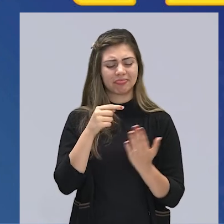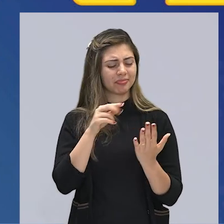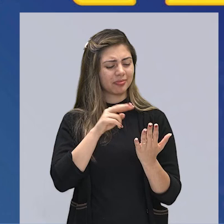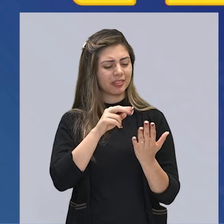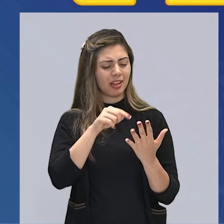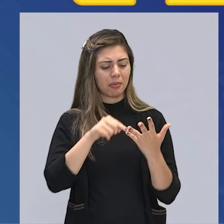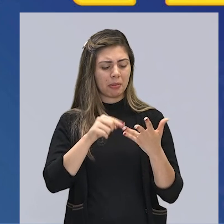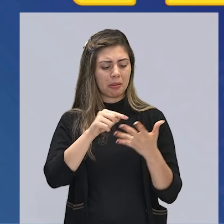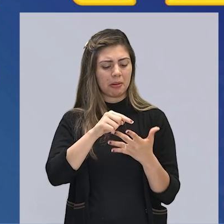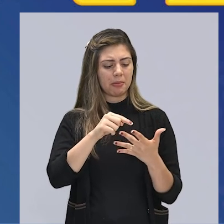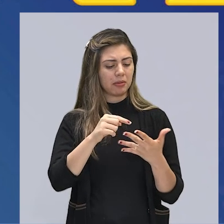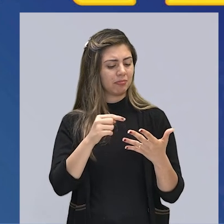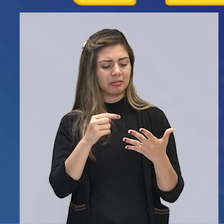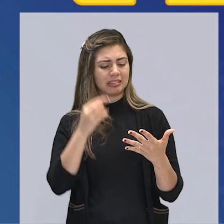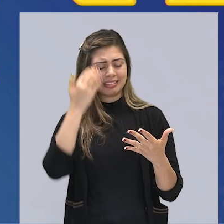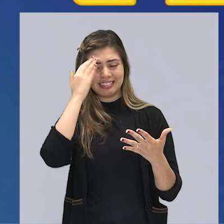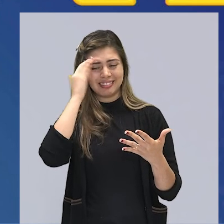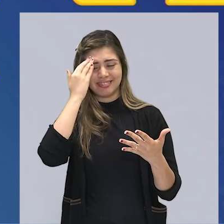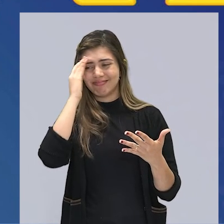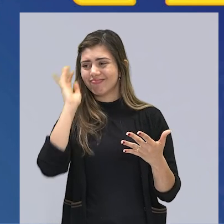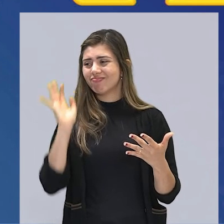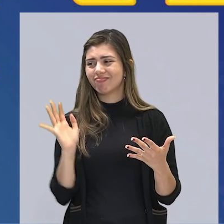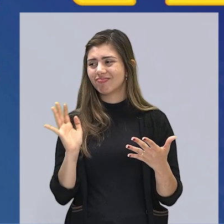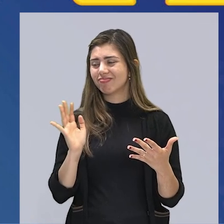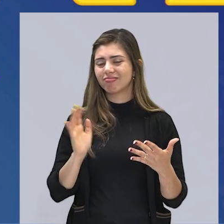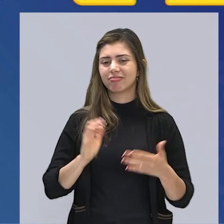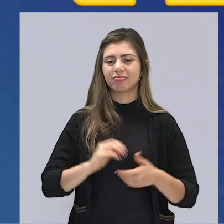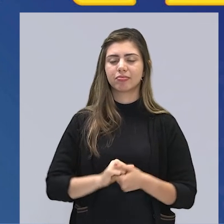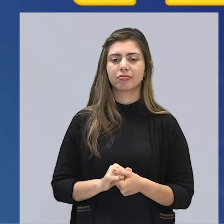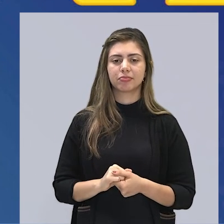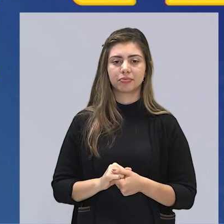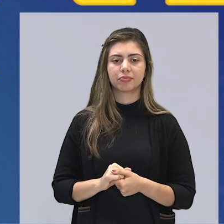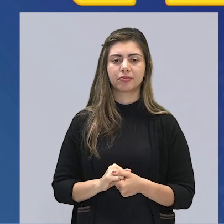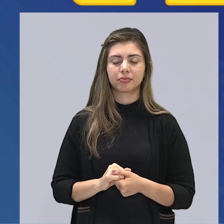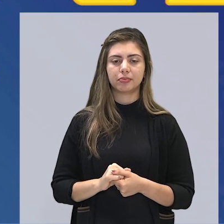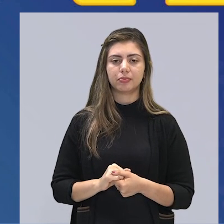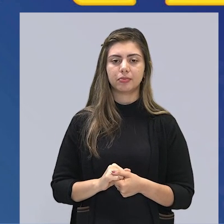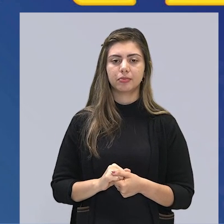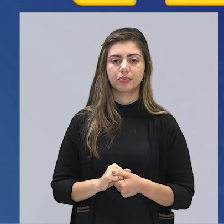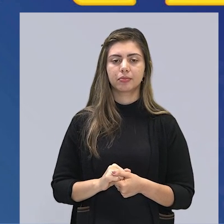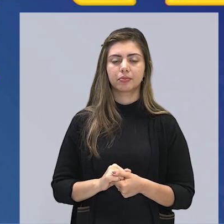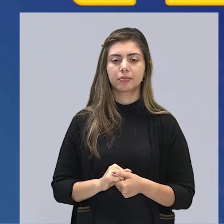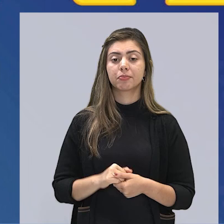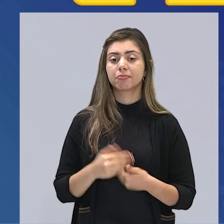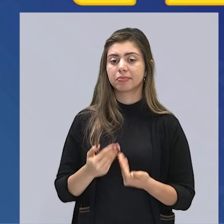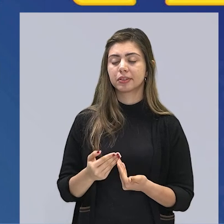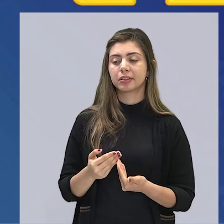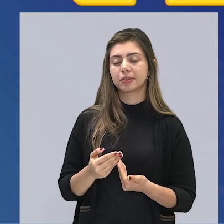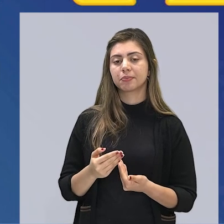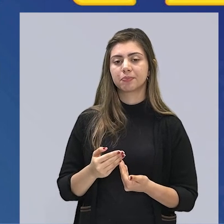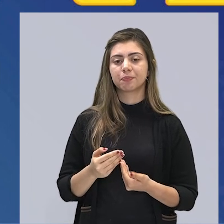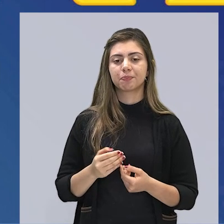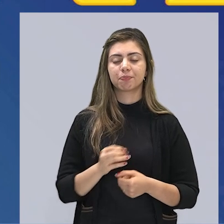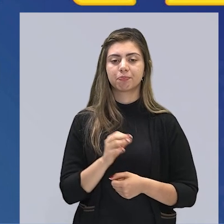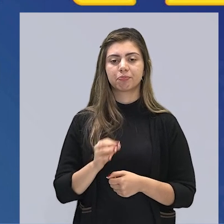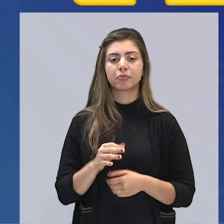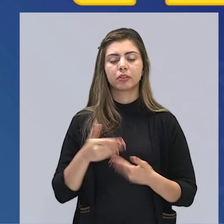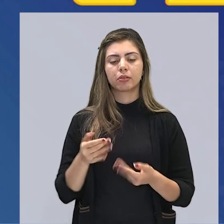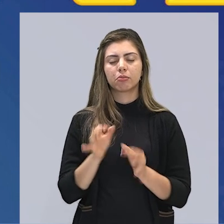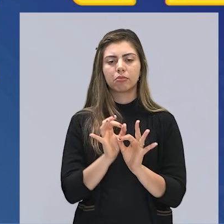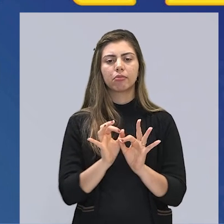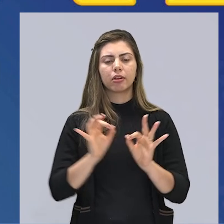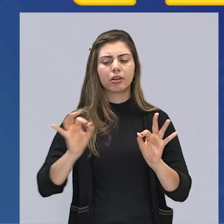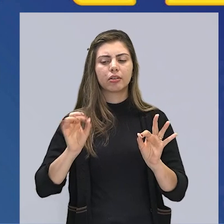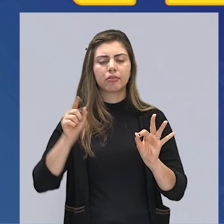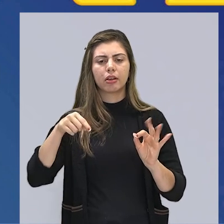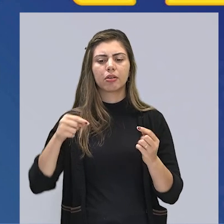as instruções, tá? Eu não pude entender as instruções, ou poderia, né, se fosse o caso. Então, essa frase expressa